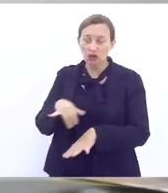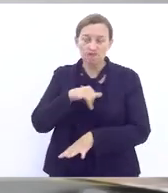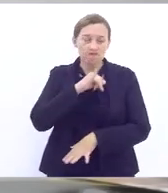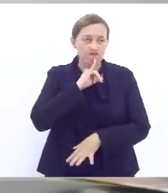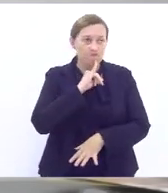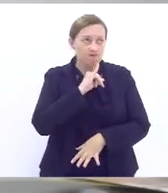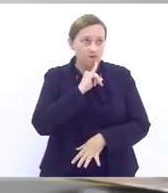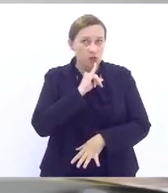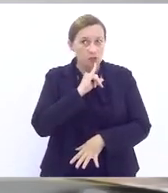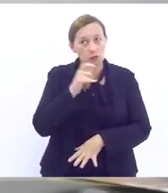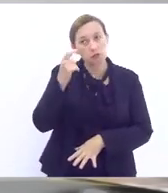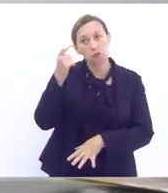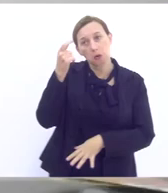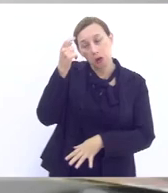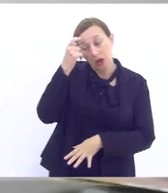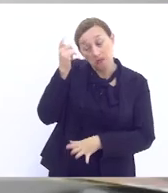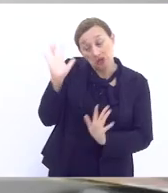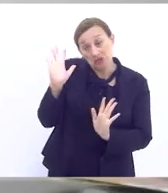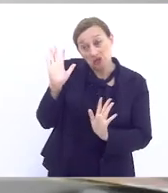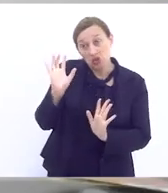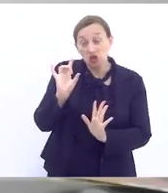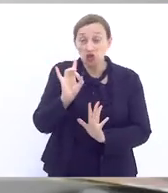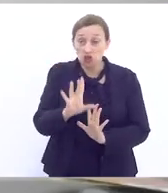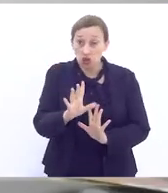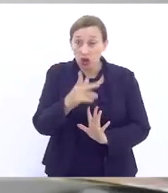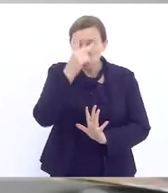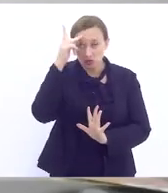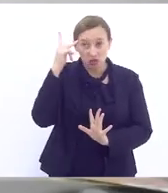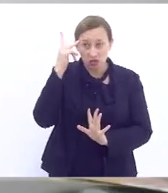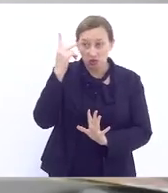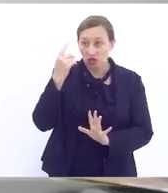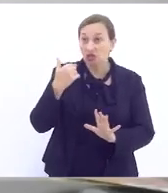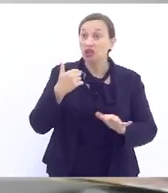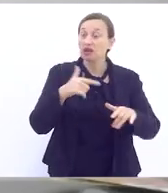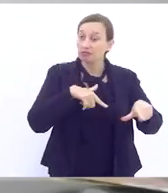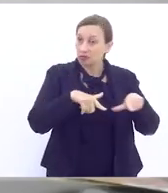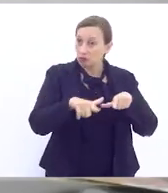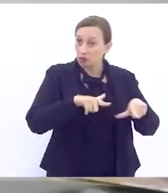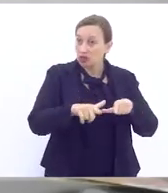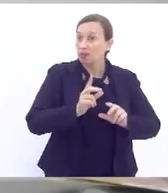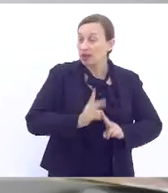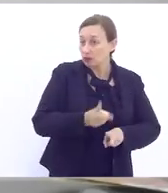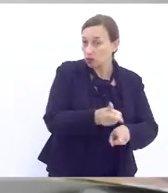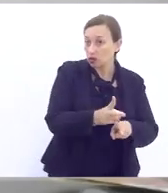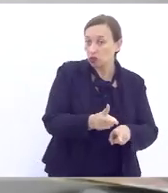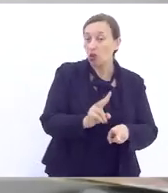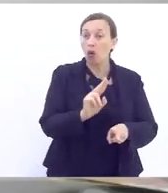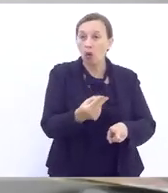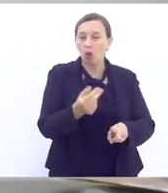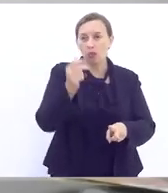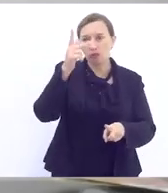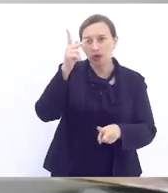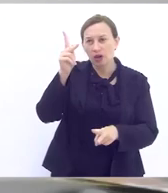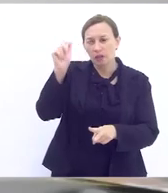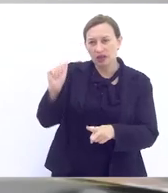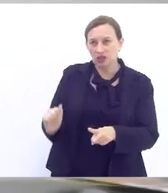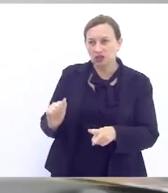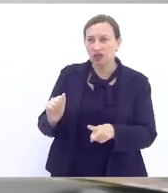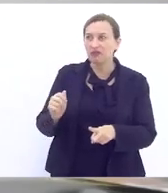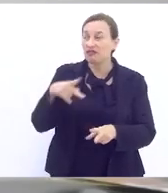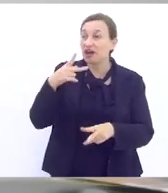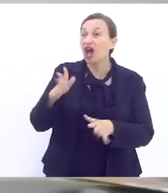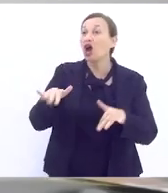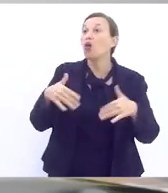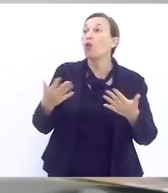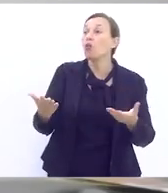mentalidade Para de mandar só os ativos e pensionistas sempre o gestor de lá qual o retorno